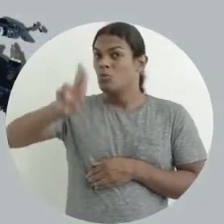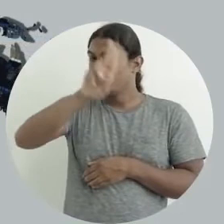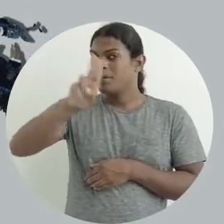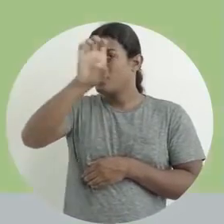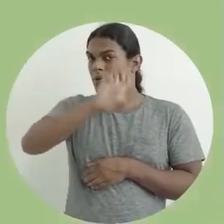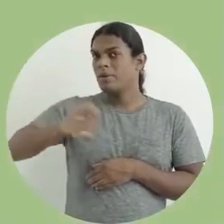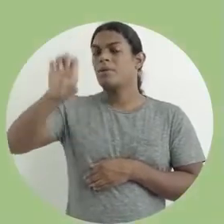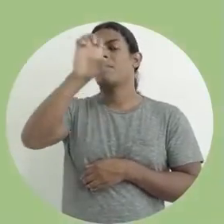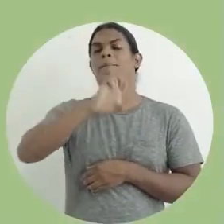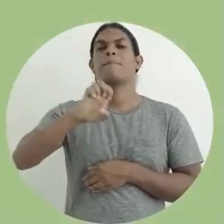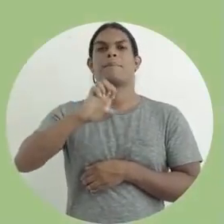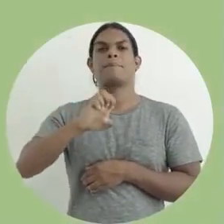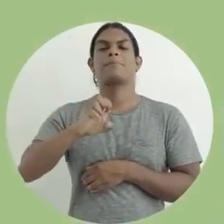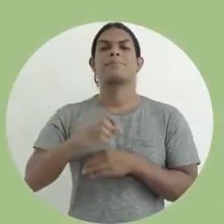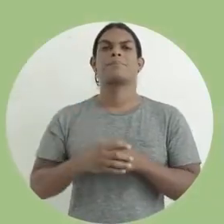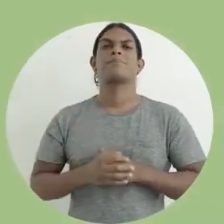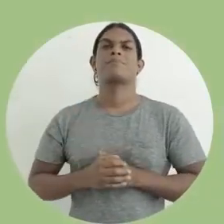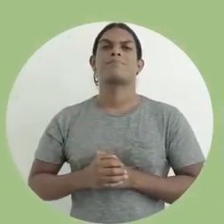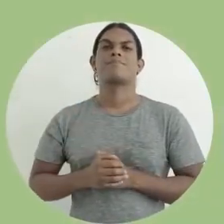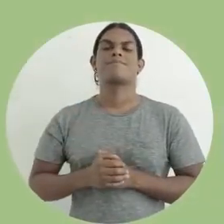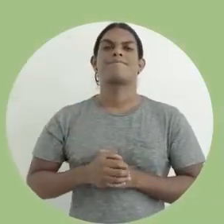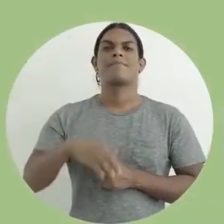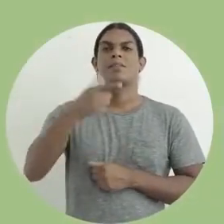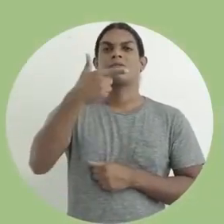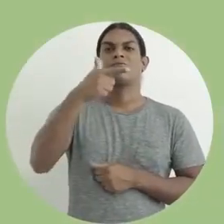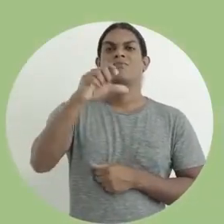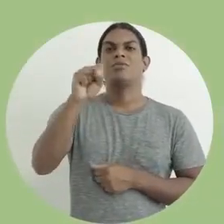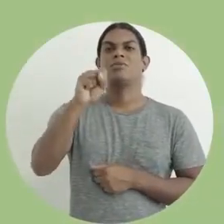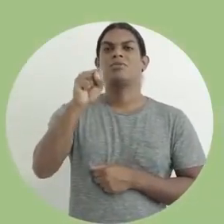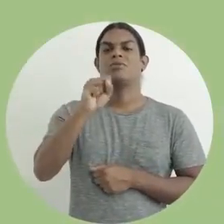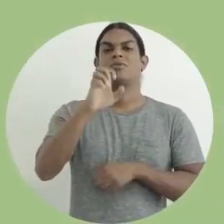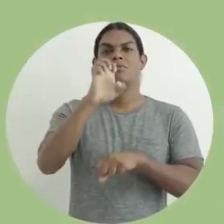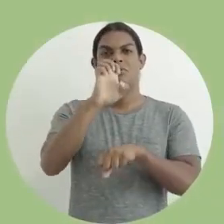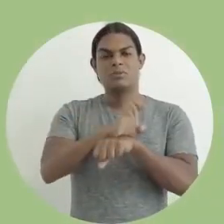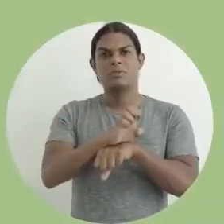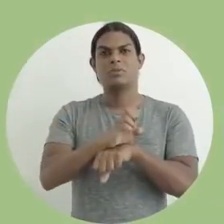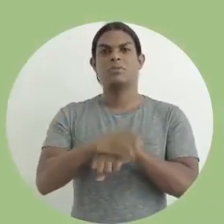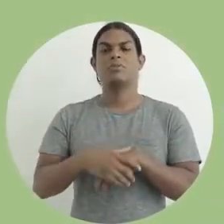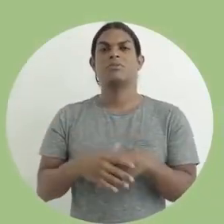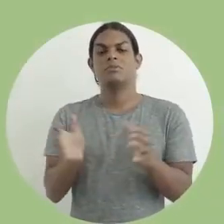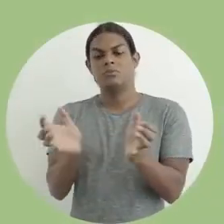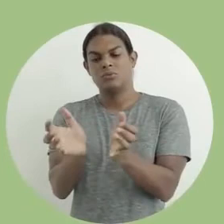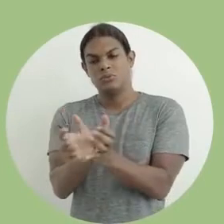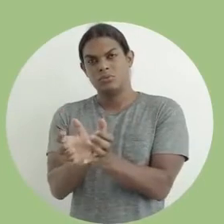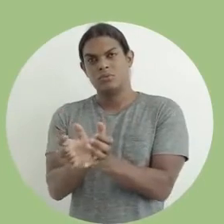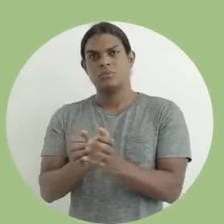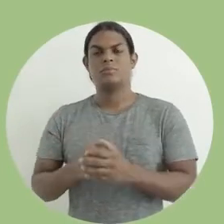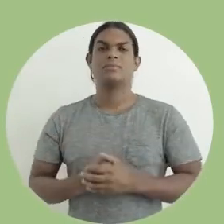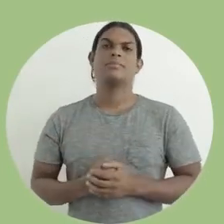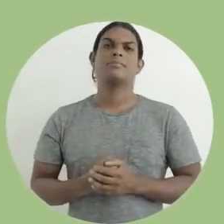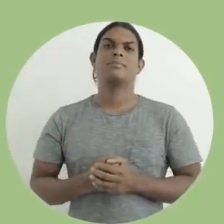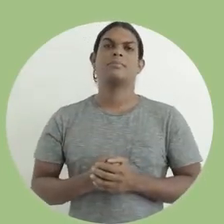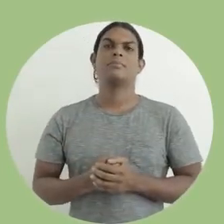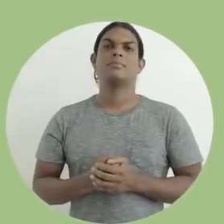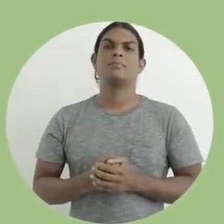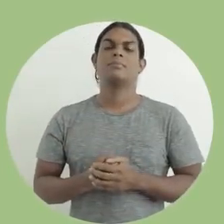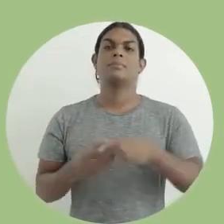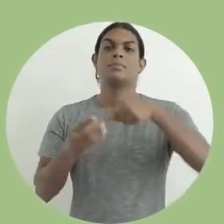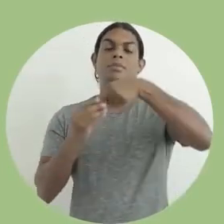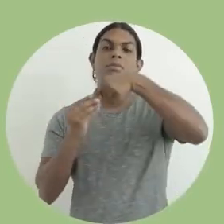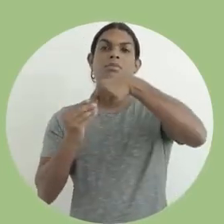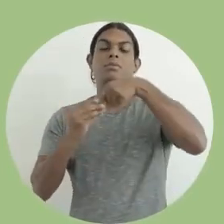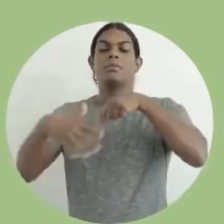união econômica e política de 28 Estados-membros independentes, situados principalmente na região da Europa.